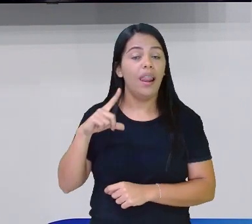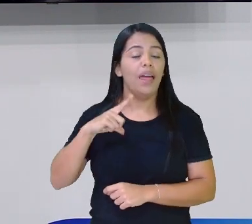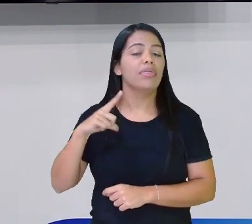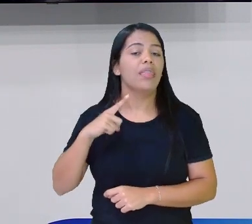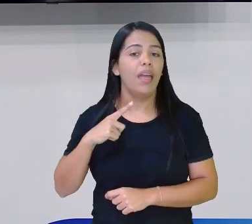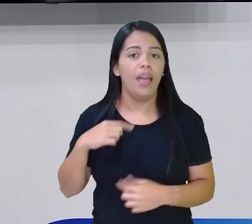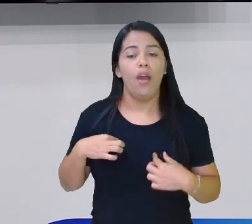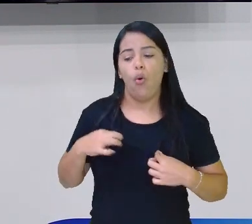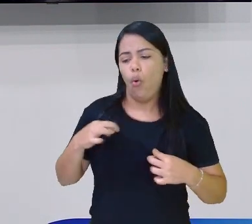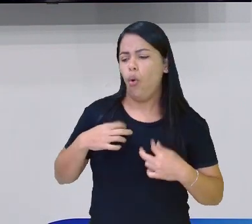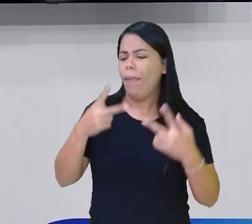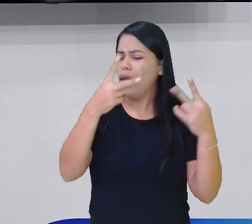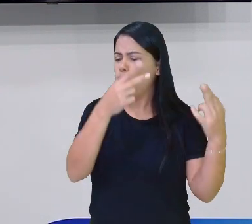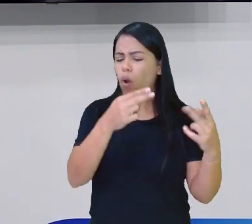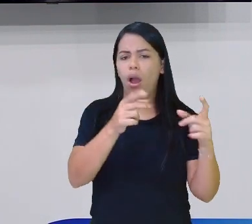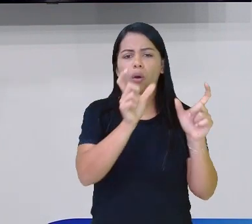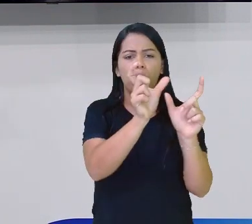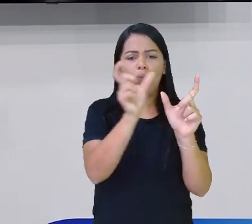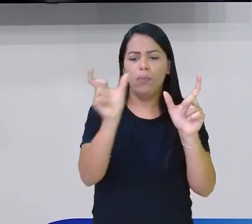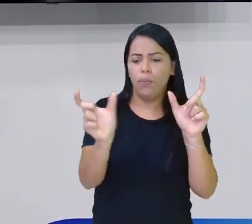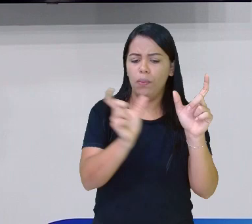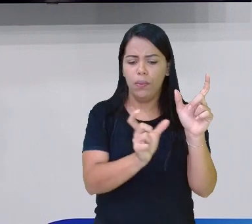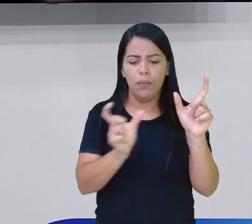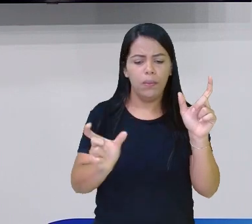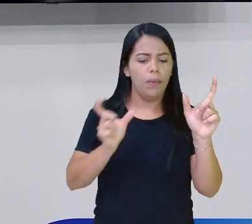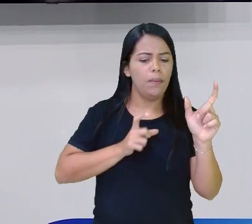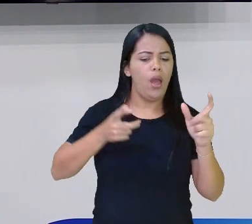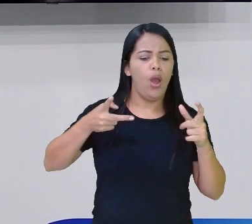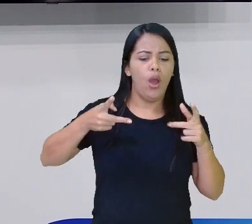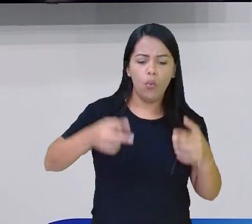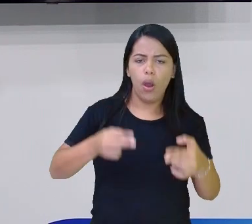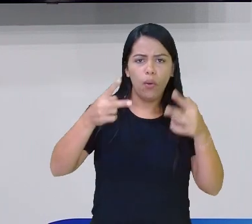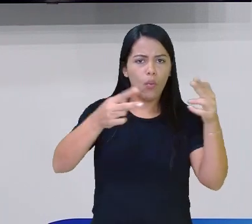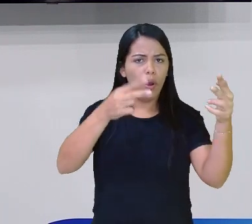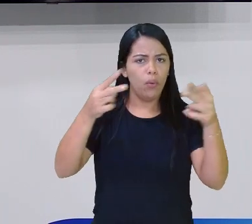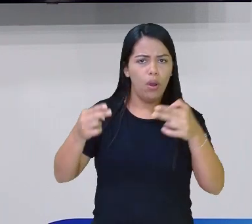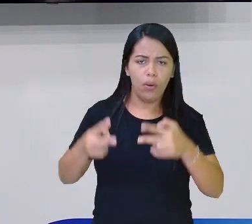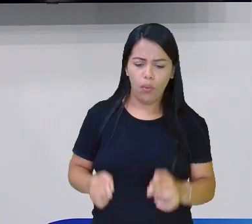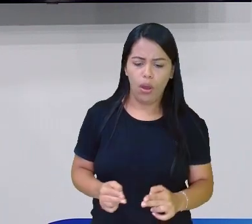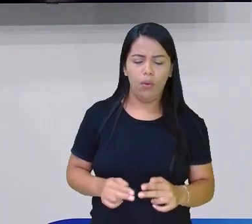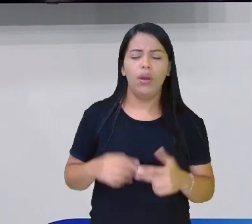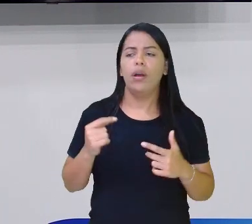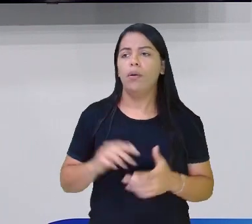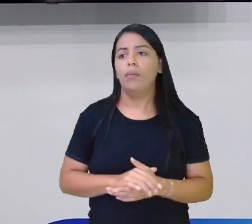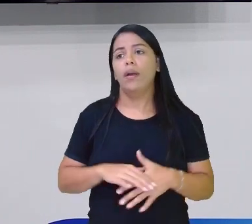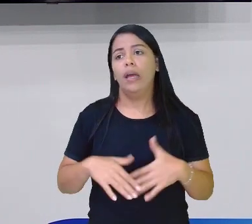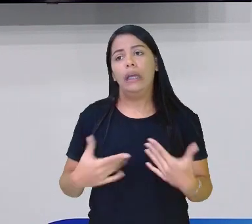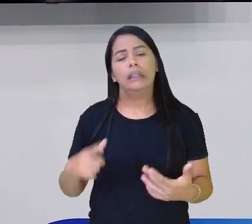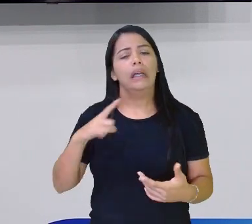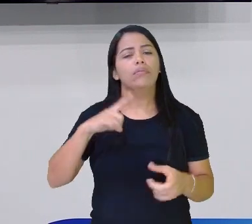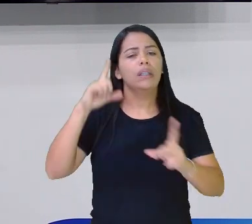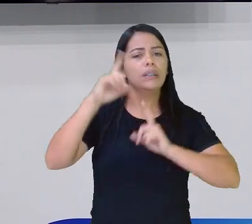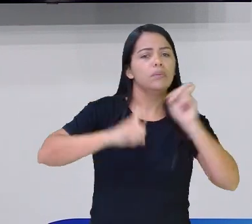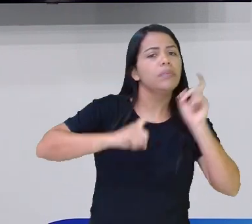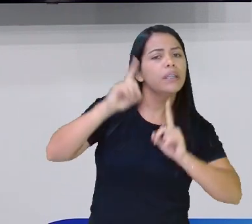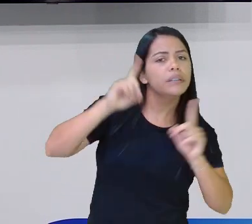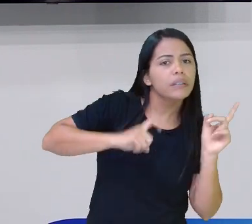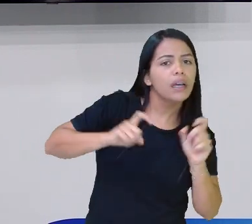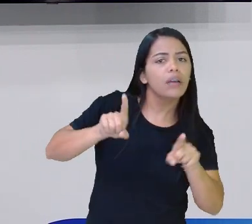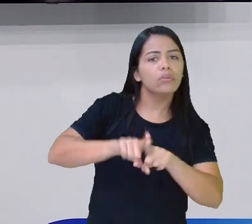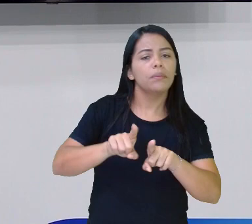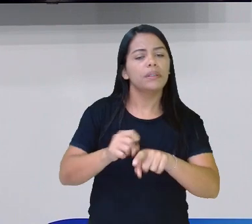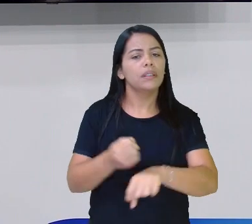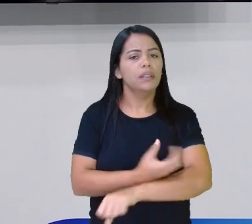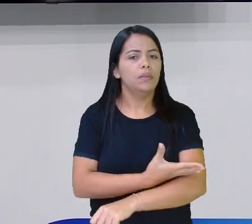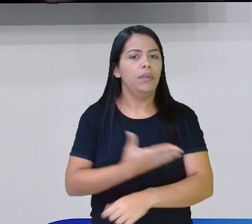usa vocês aqui, né, no início do quadrinho, que ela está gritando, então entre o balão, a feição. Então, eu espero que tenha inspirado vocês.